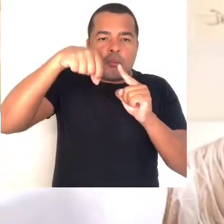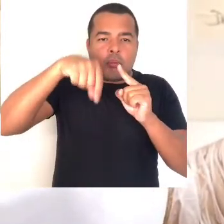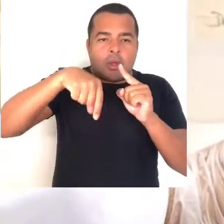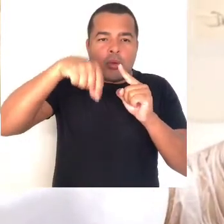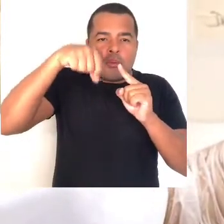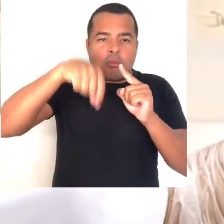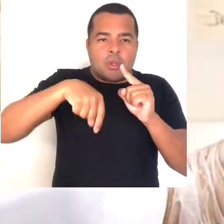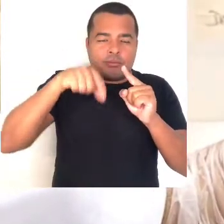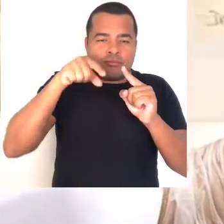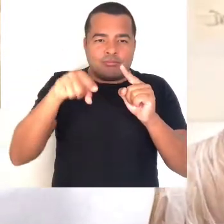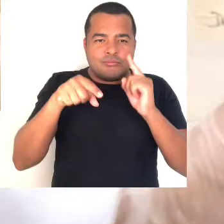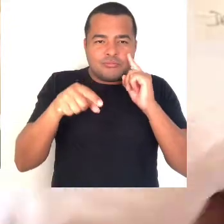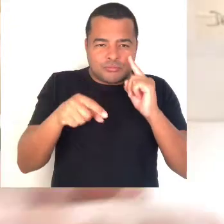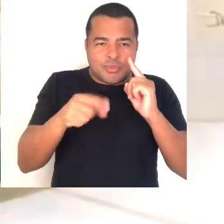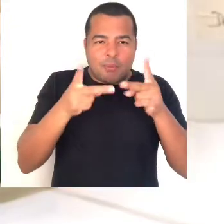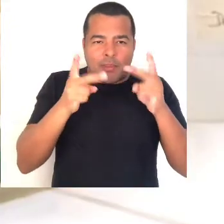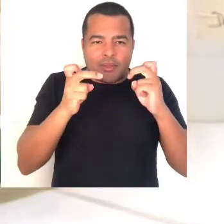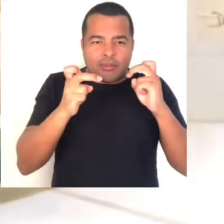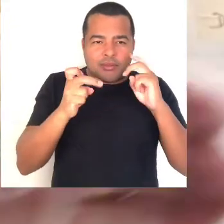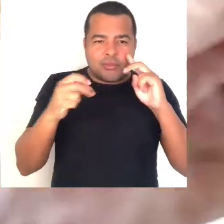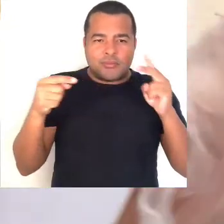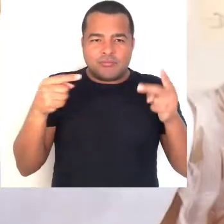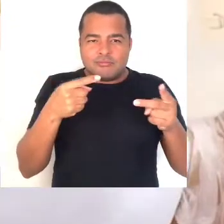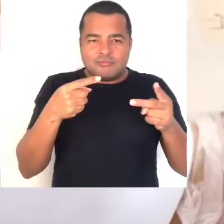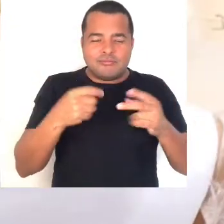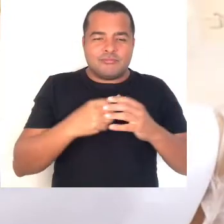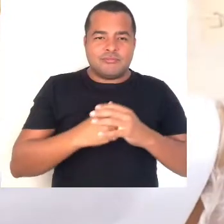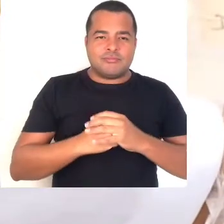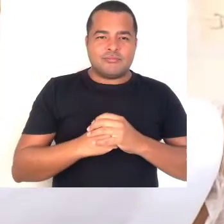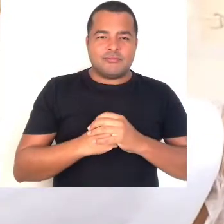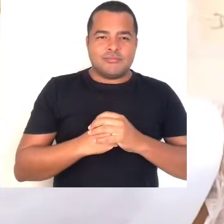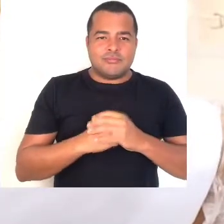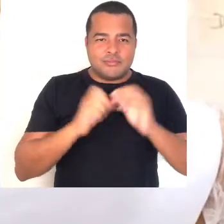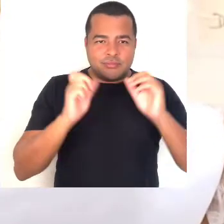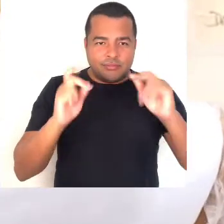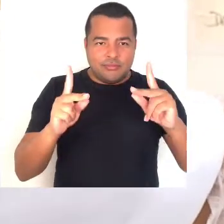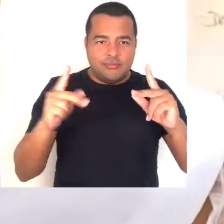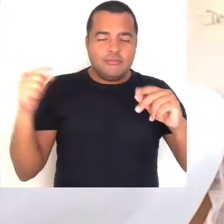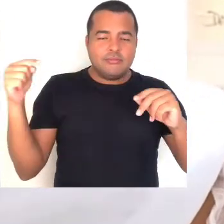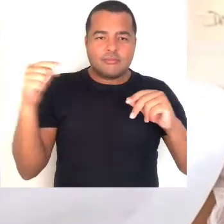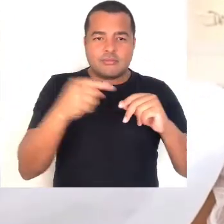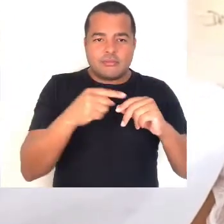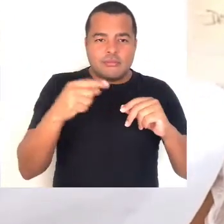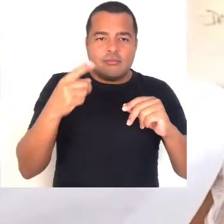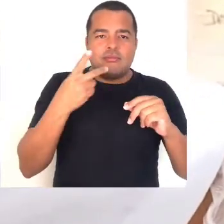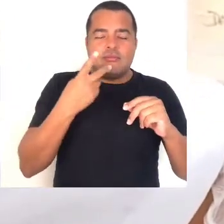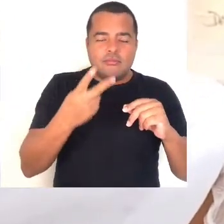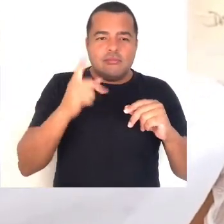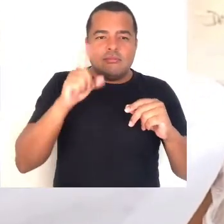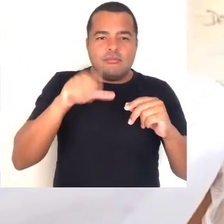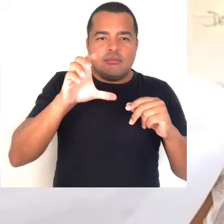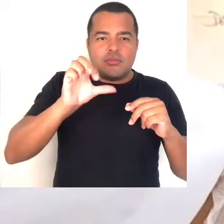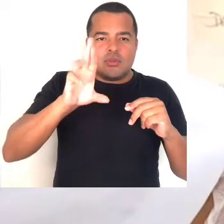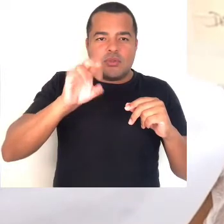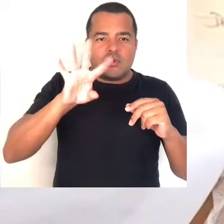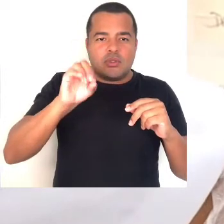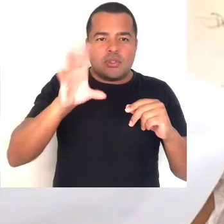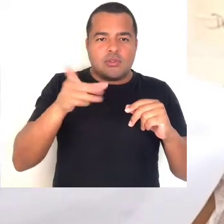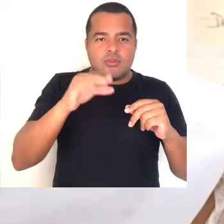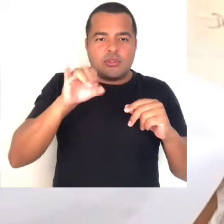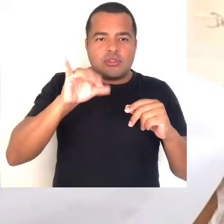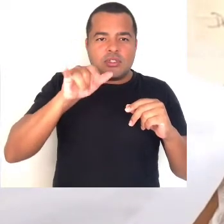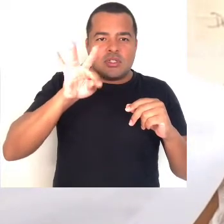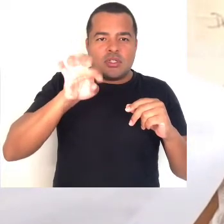Percebem? Começando a fazer o gotejamento. Deixa eu aproximar mais para que vocês percebam, ó. Ok?